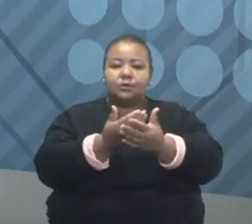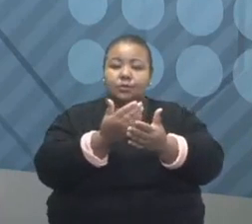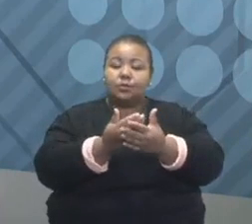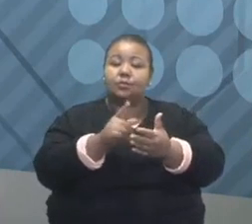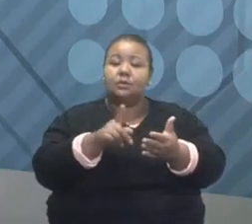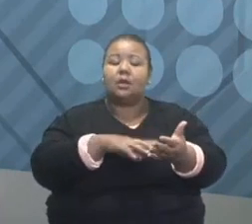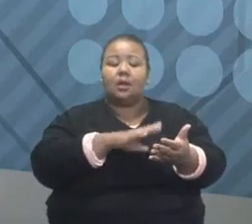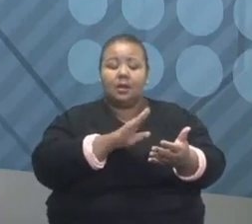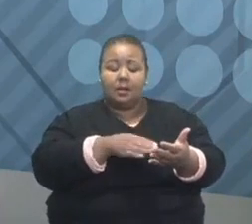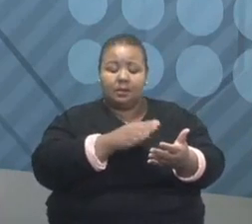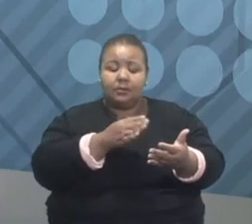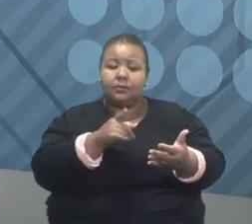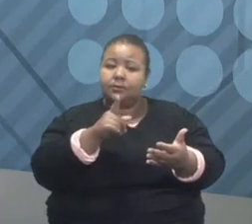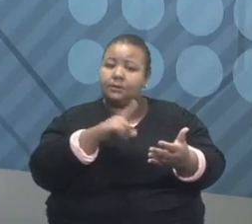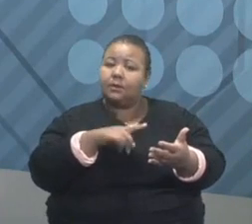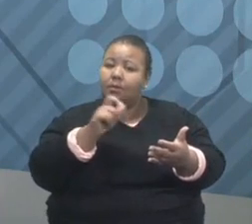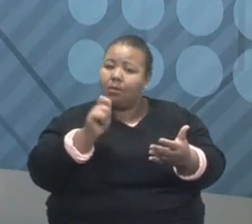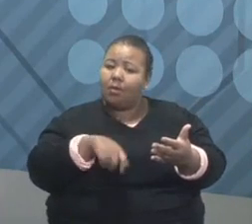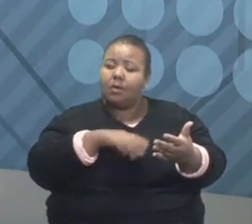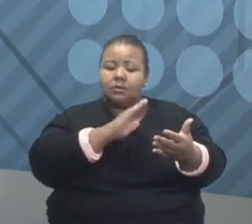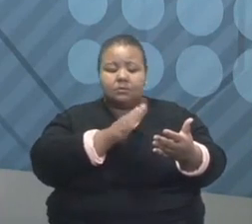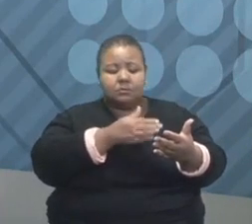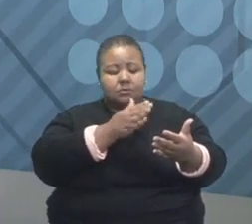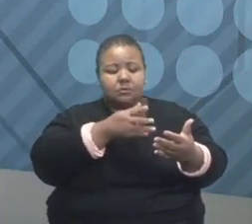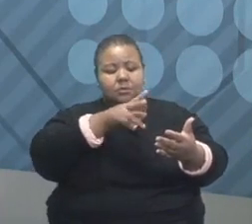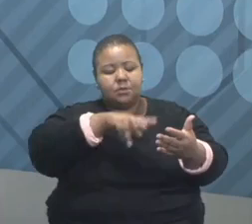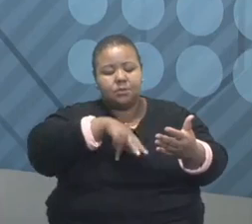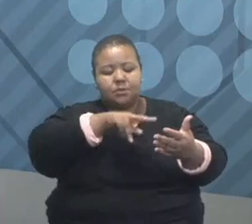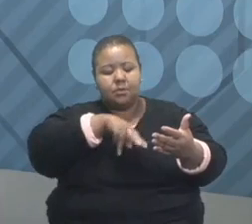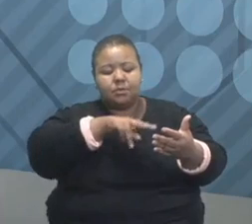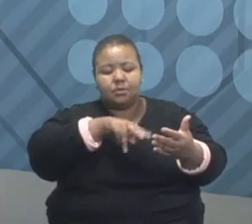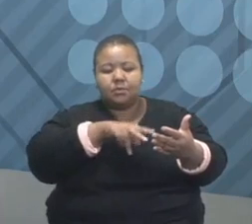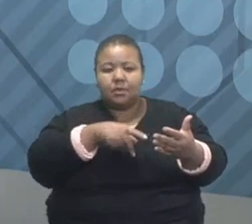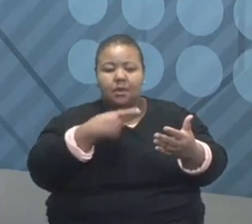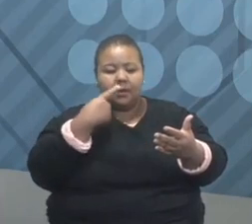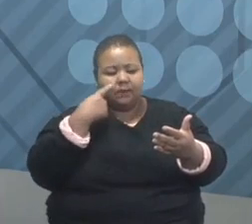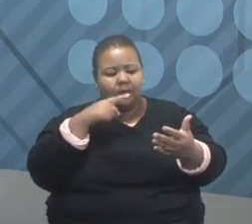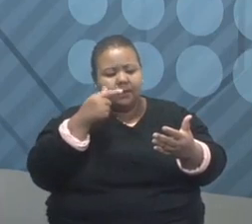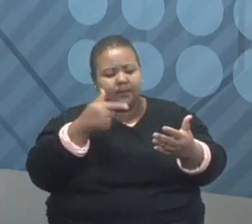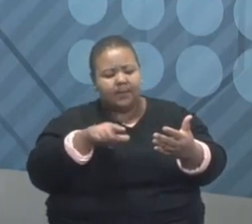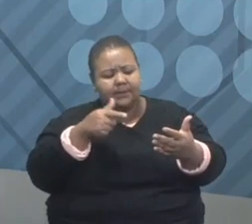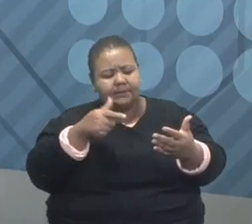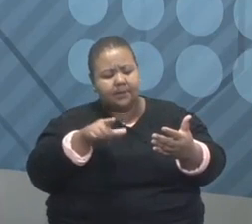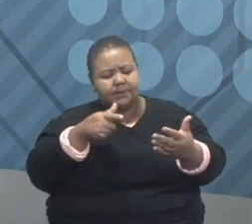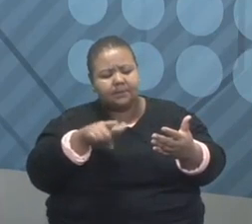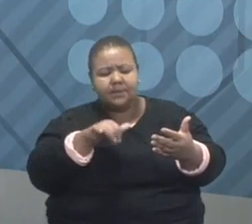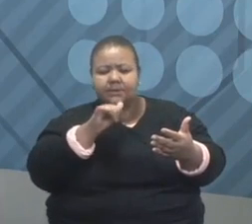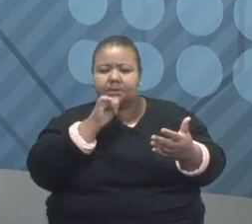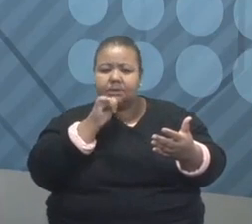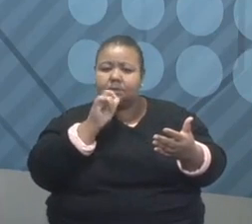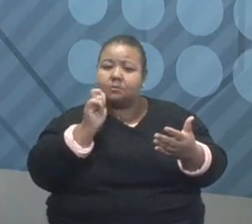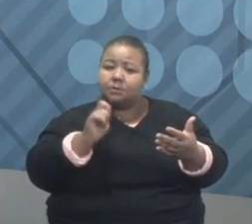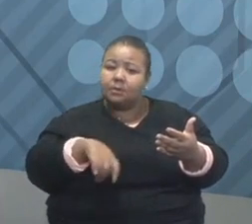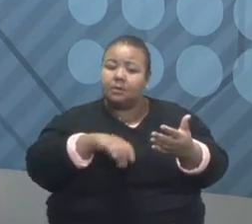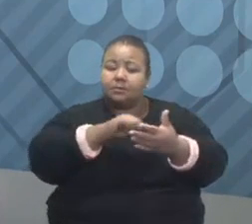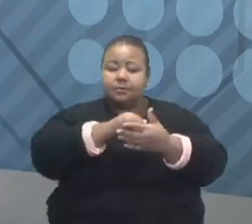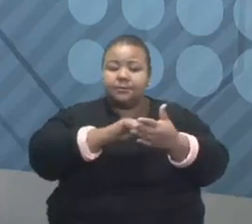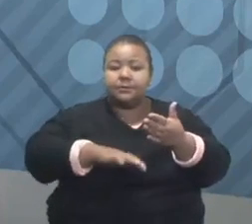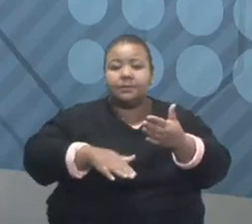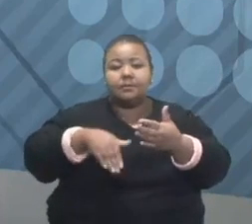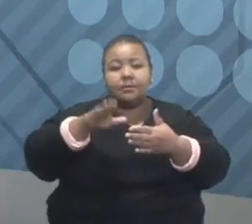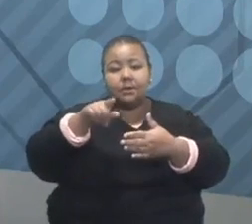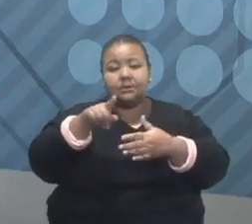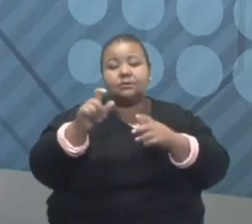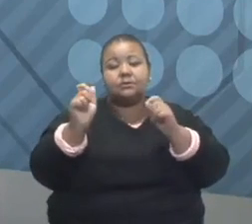livro, você tem um livro também que você pode estar estudando, verificando mais exemplos, mais exercícios que